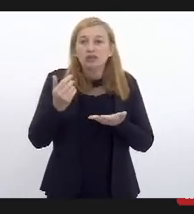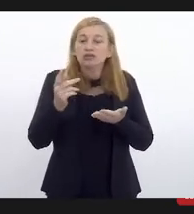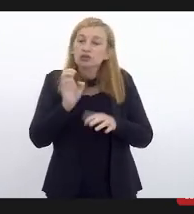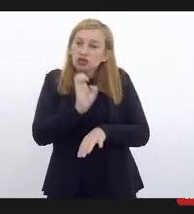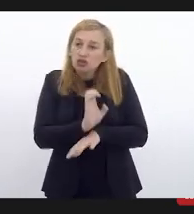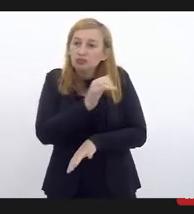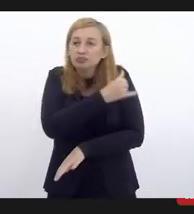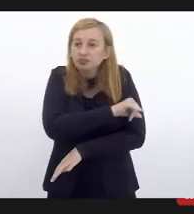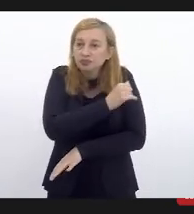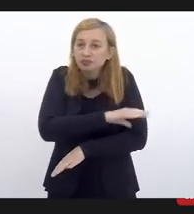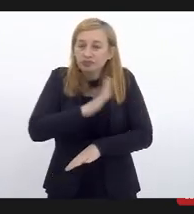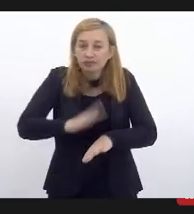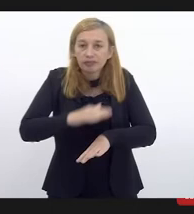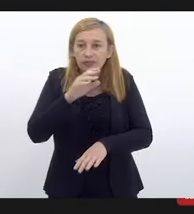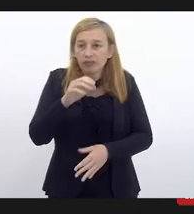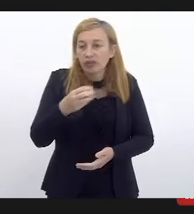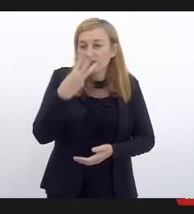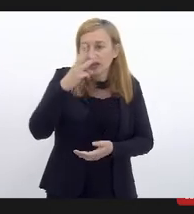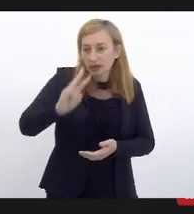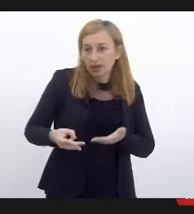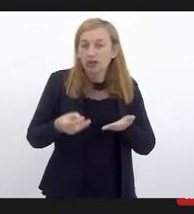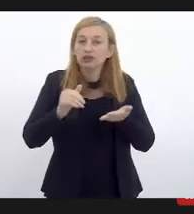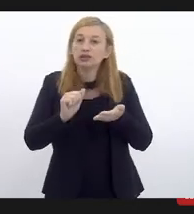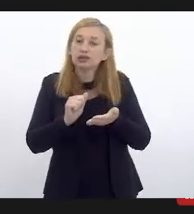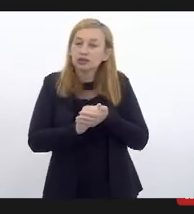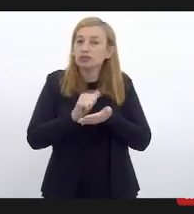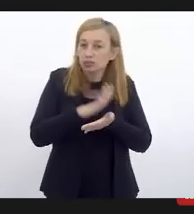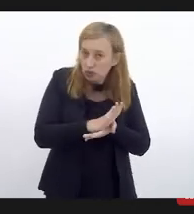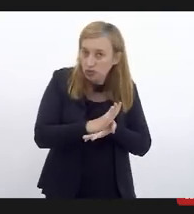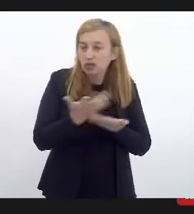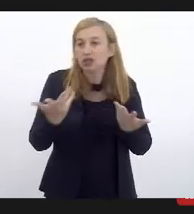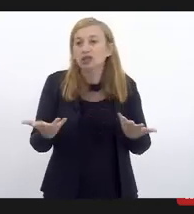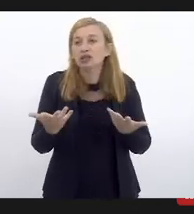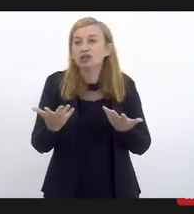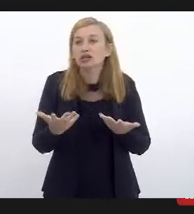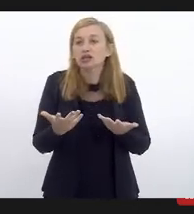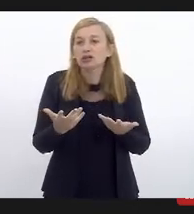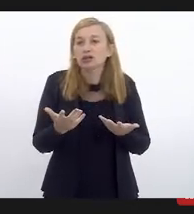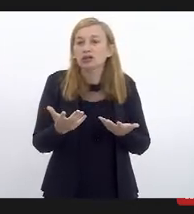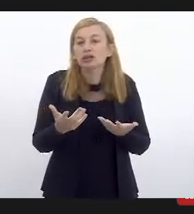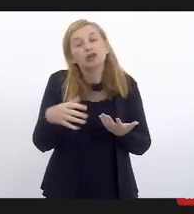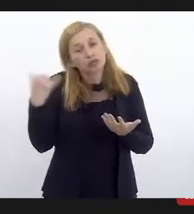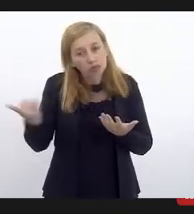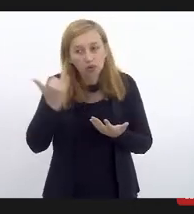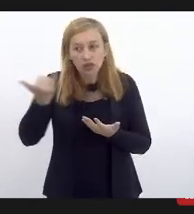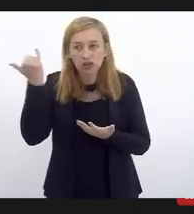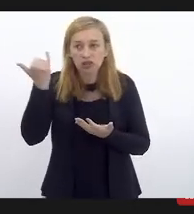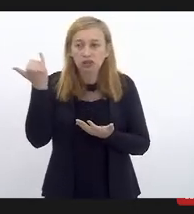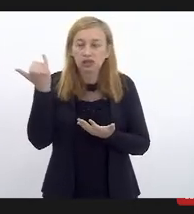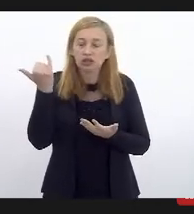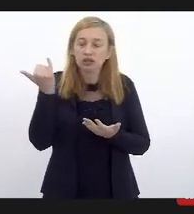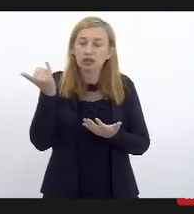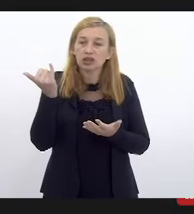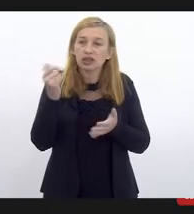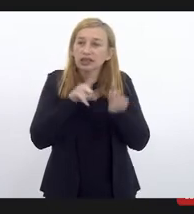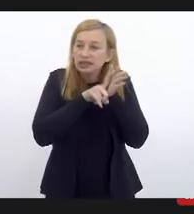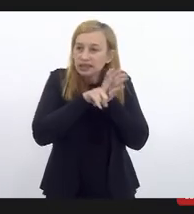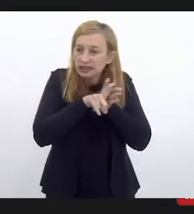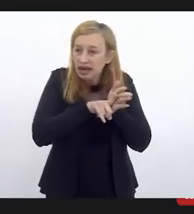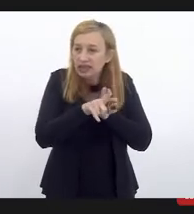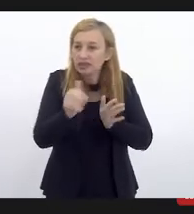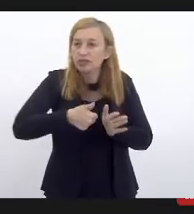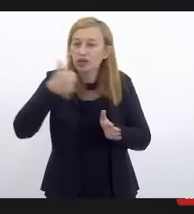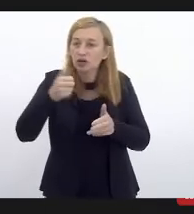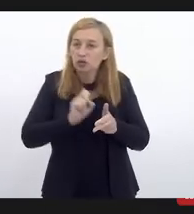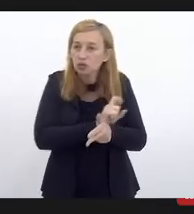3 bilhões em multa, e o que gerou um ônus ainda maior. Enfim, talvez fosse importante ter essa ação do Executivo